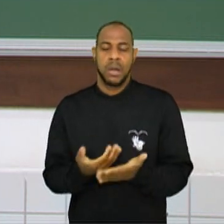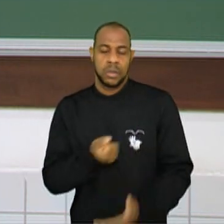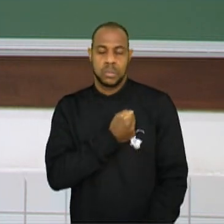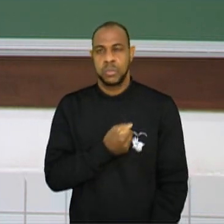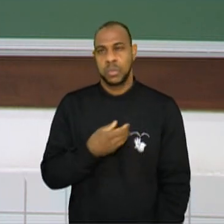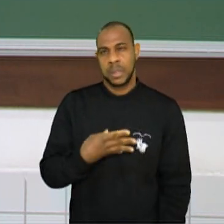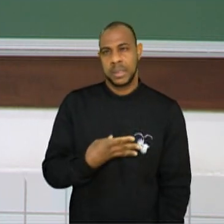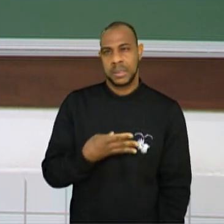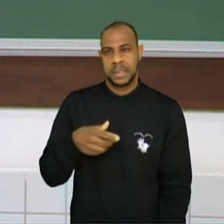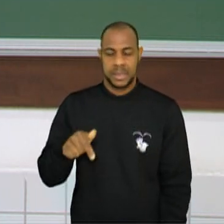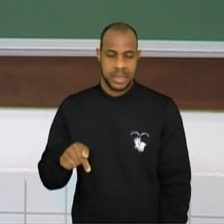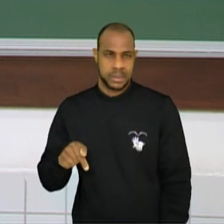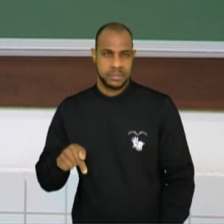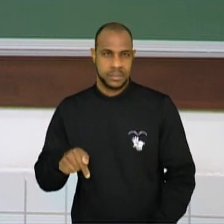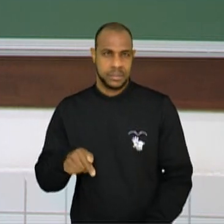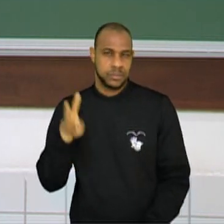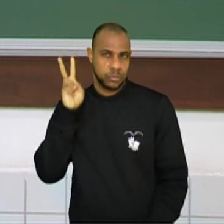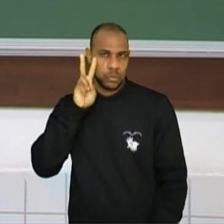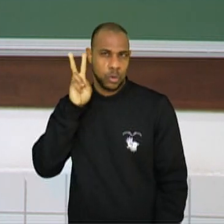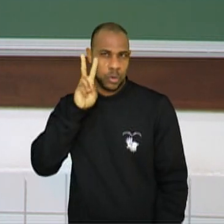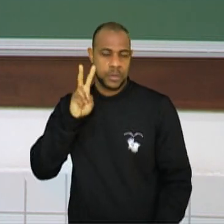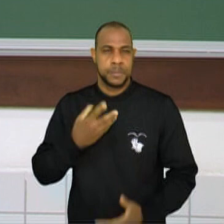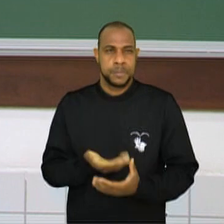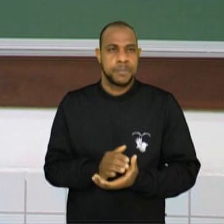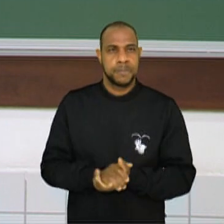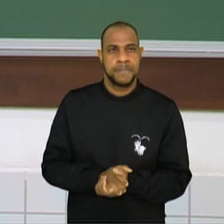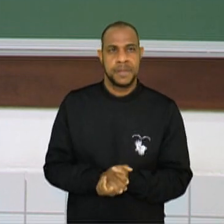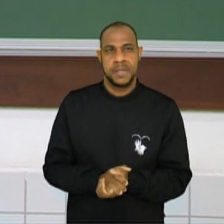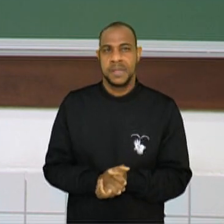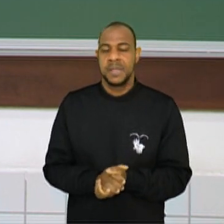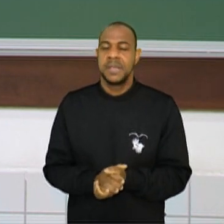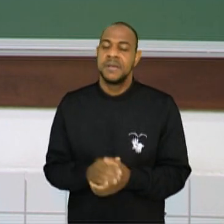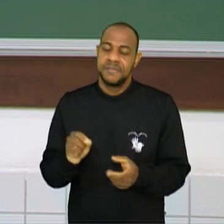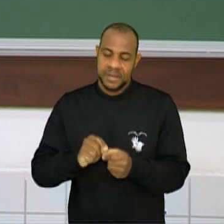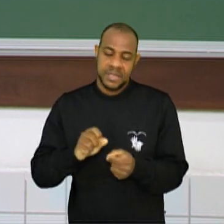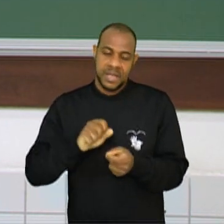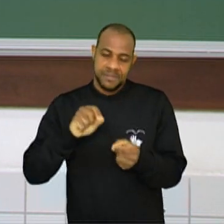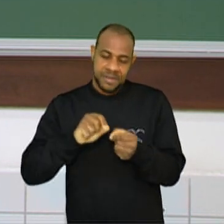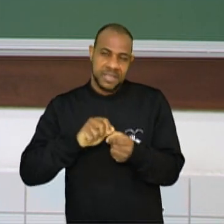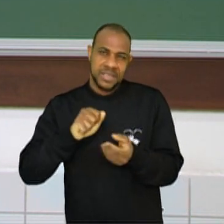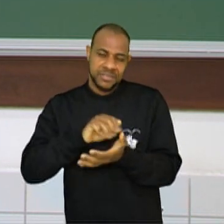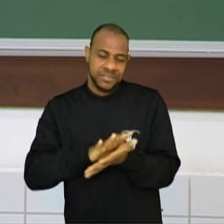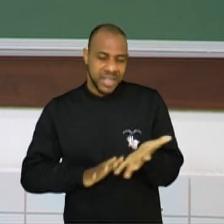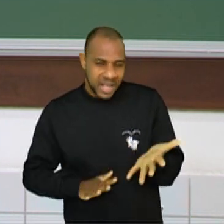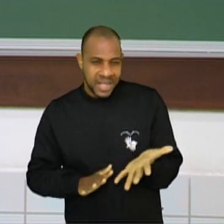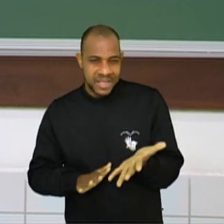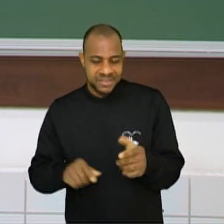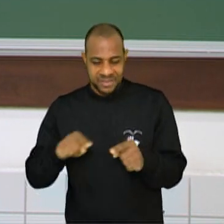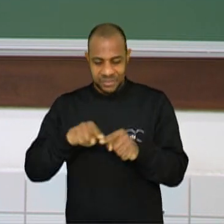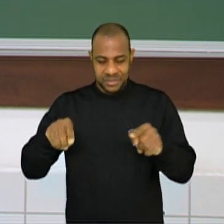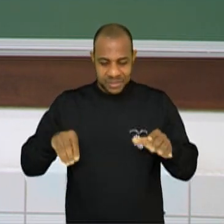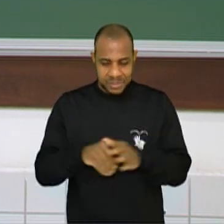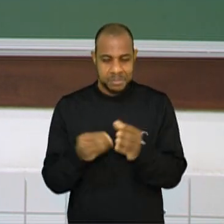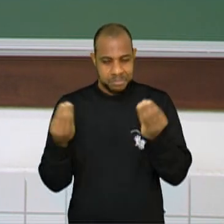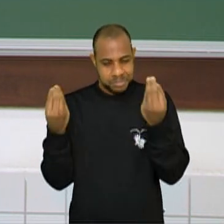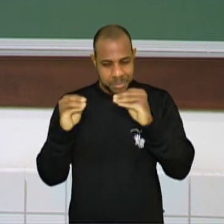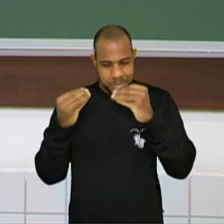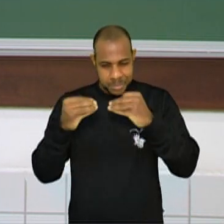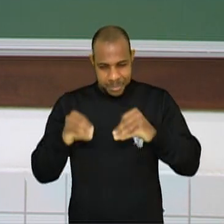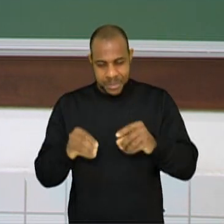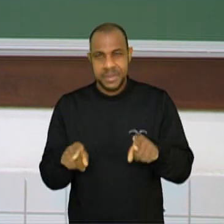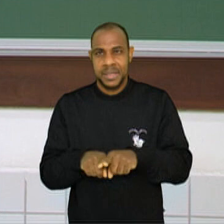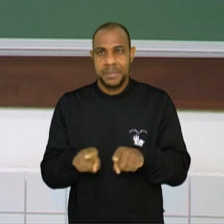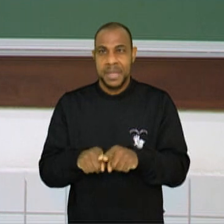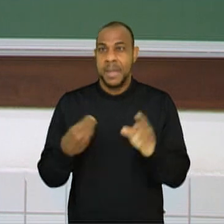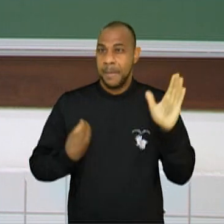História. Não esqueça, antes de mais nada, fazer a tua atividade, depois que você assistir a aula lá no Classroom, posta a atividade, conta também sua